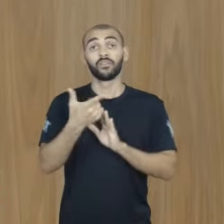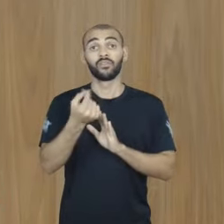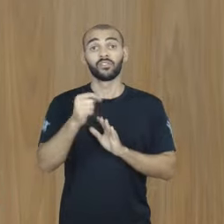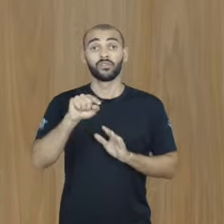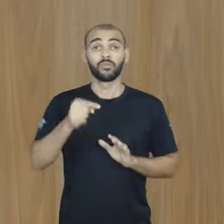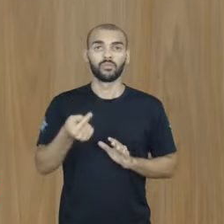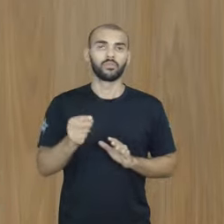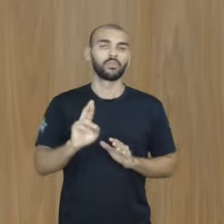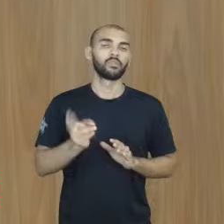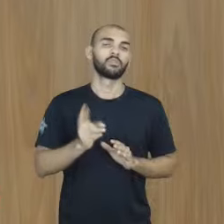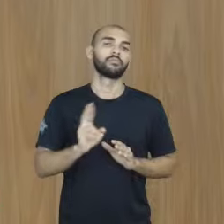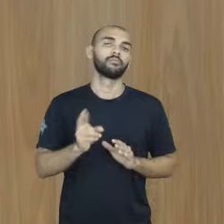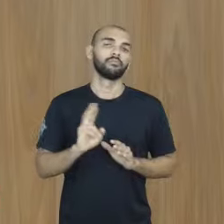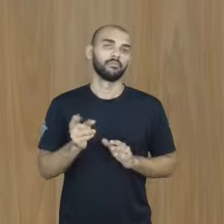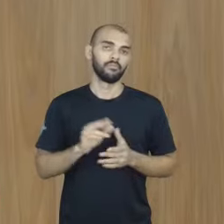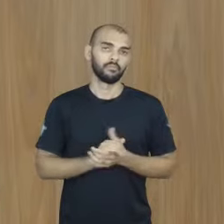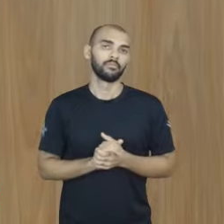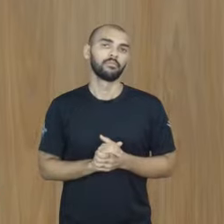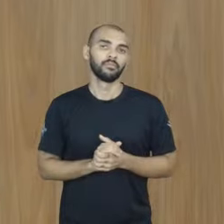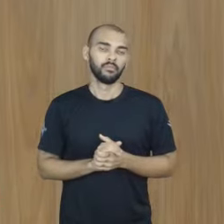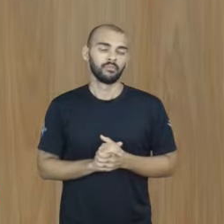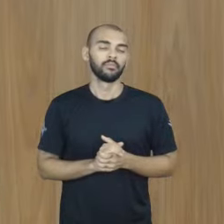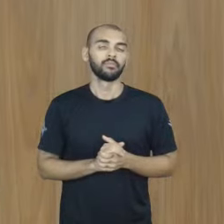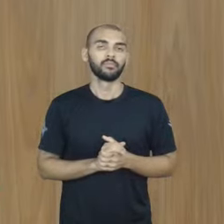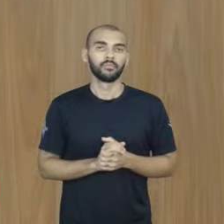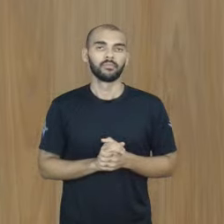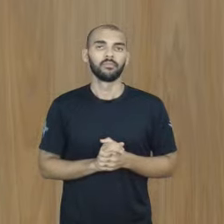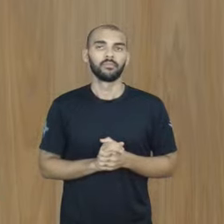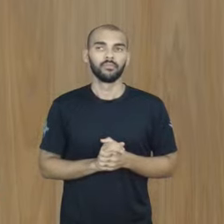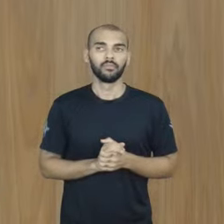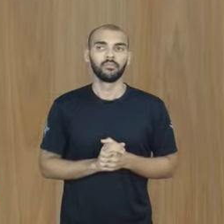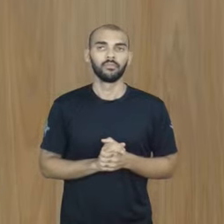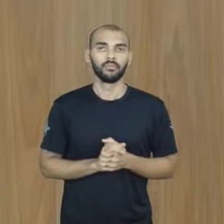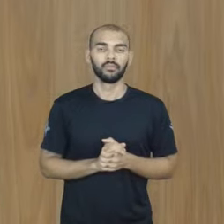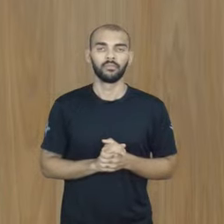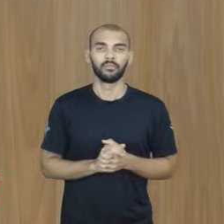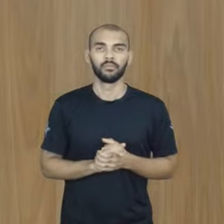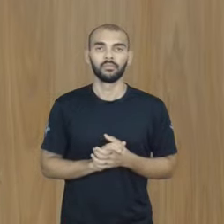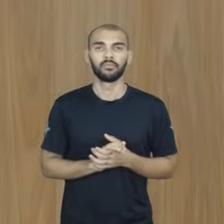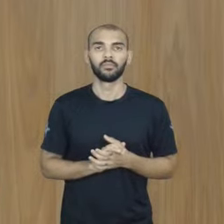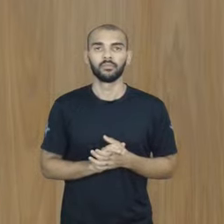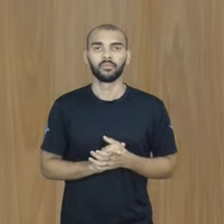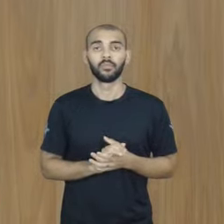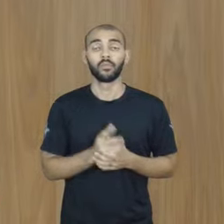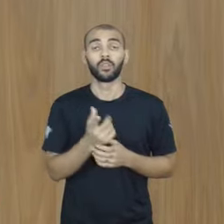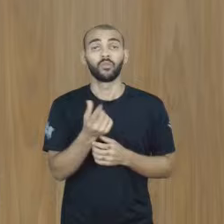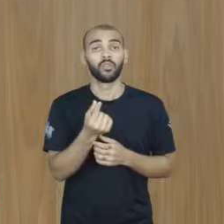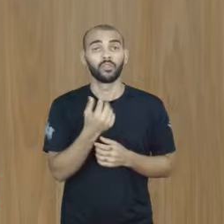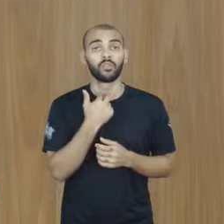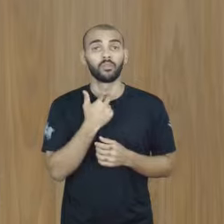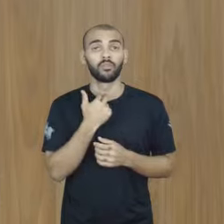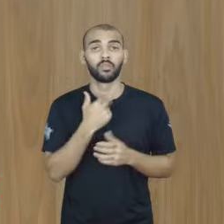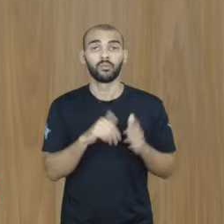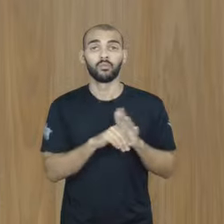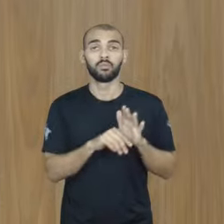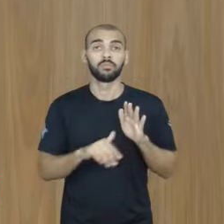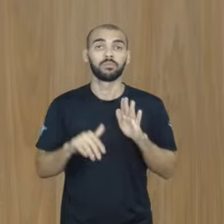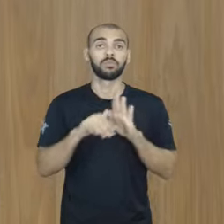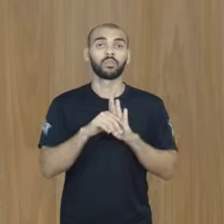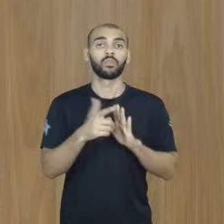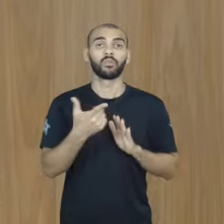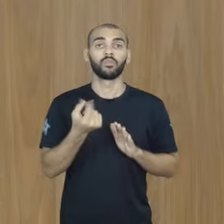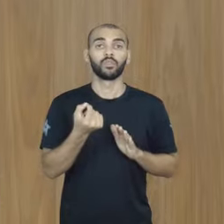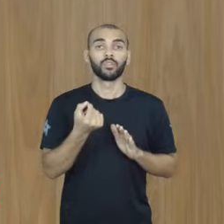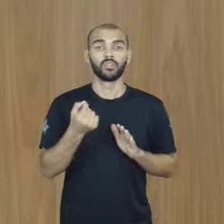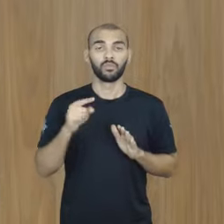R$ 20 mil cada uma aí, sem os descontos, né, do Desenrola. O valor original da dívida corrigido não pode passar de R$ 20 mil. Então, se